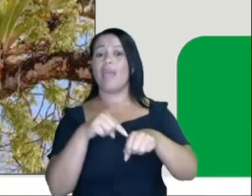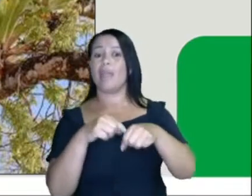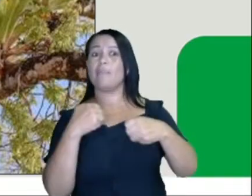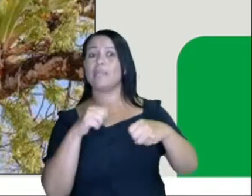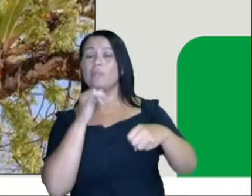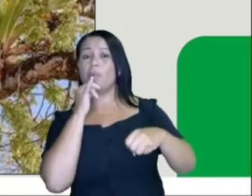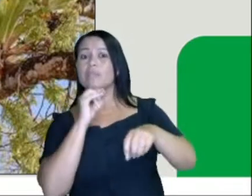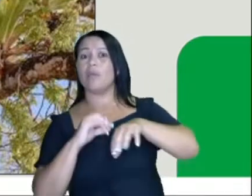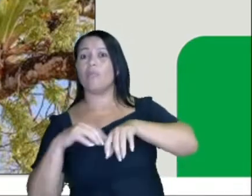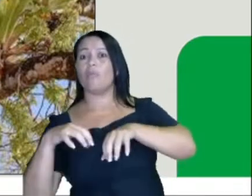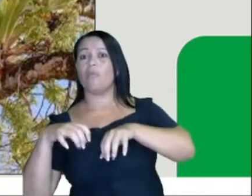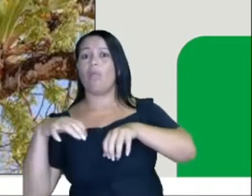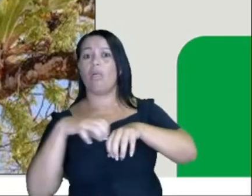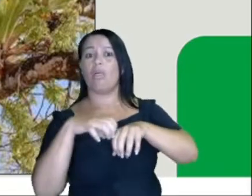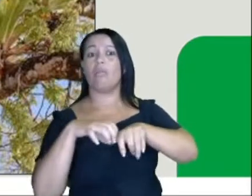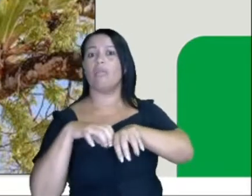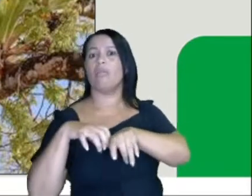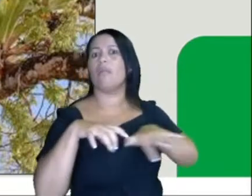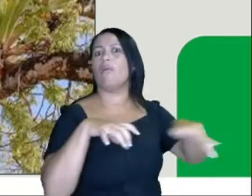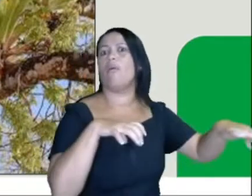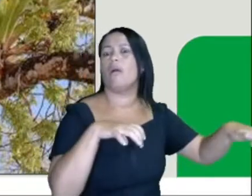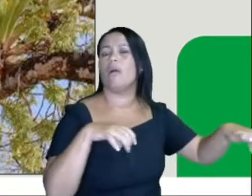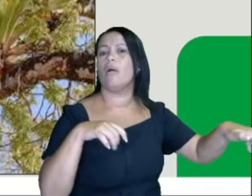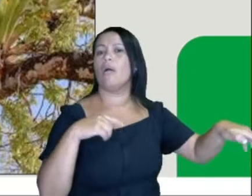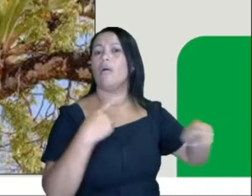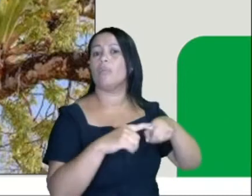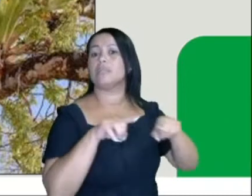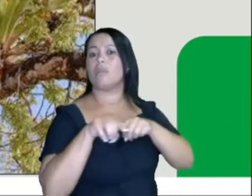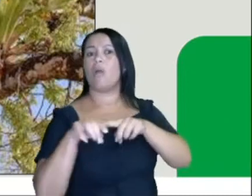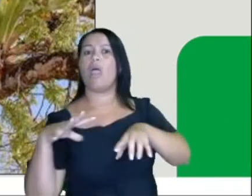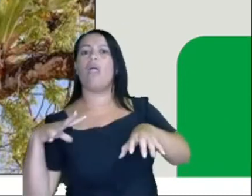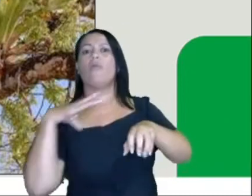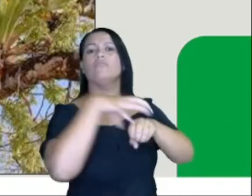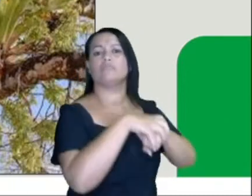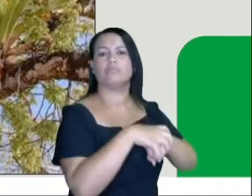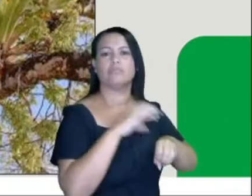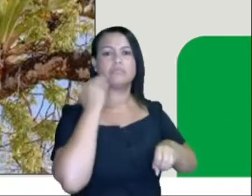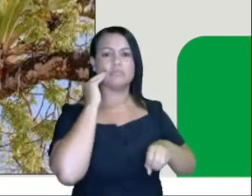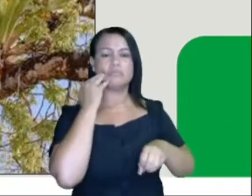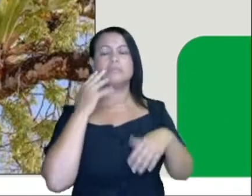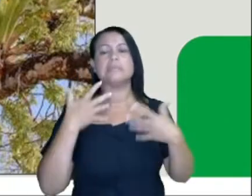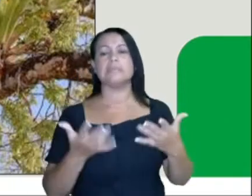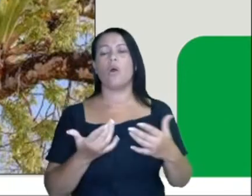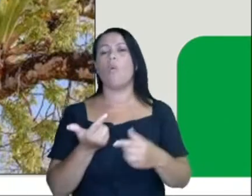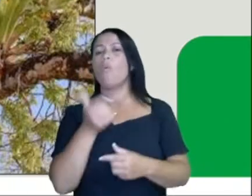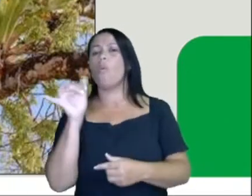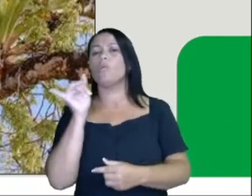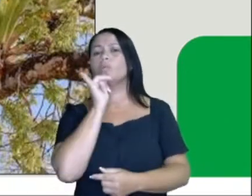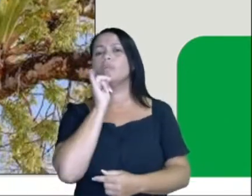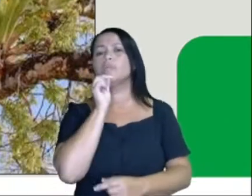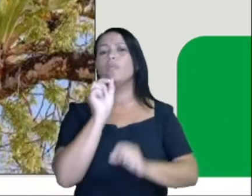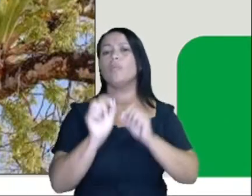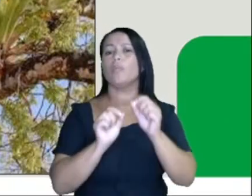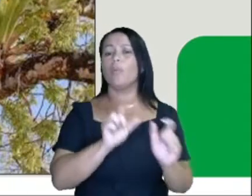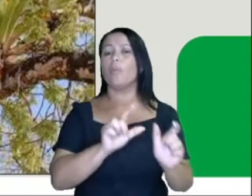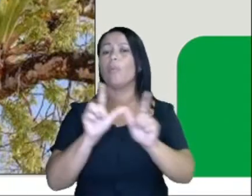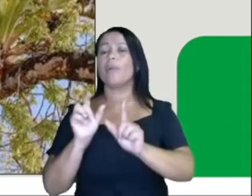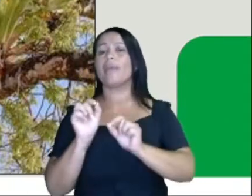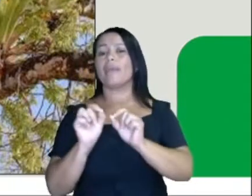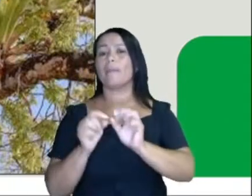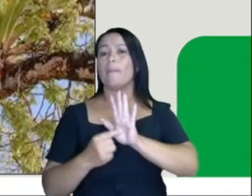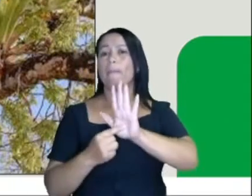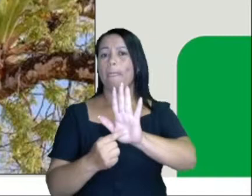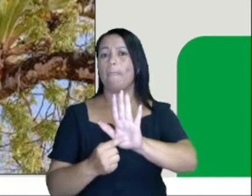correndo de perto dela, senão ela vai devorar esse macho. Um outro exemplo é o inseto